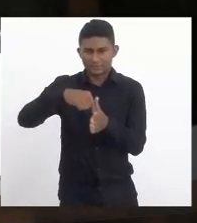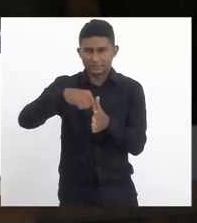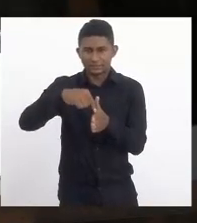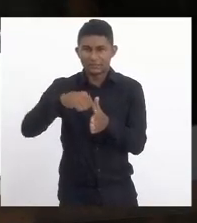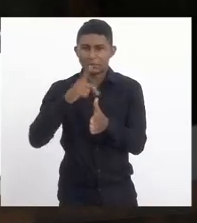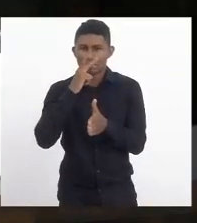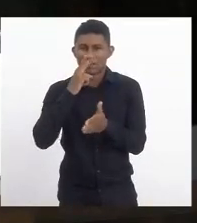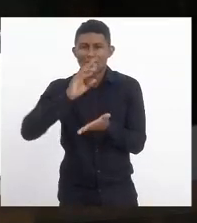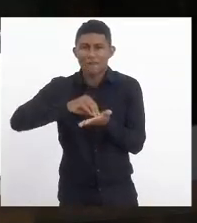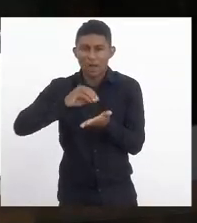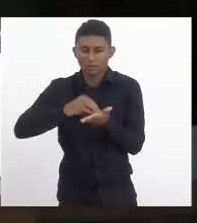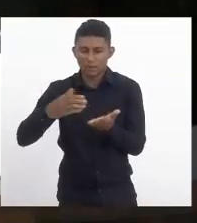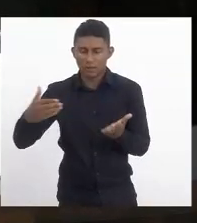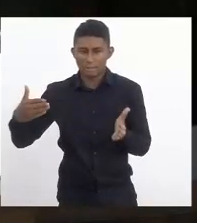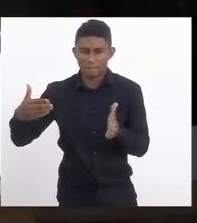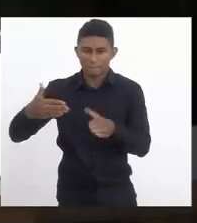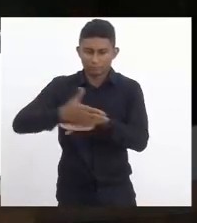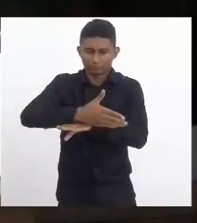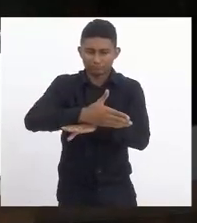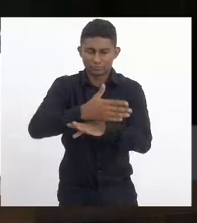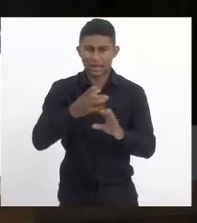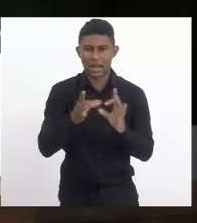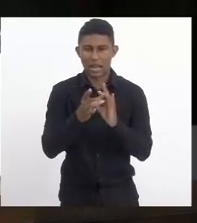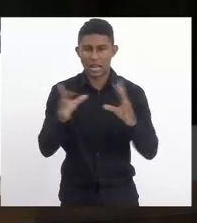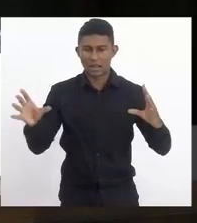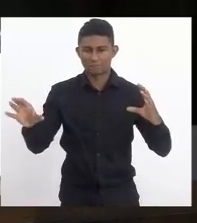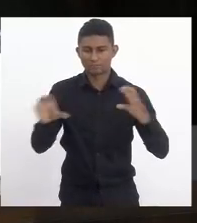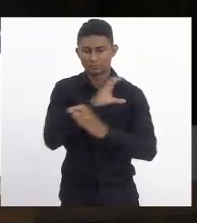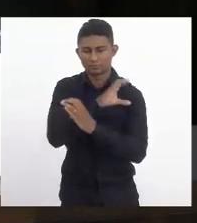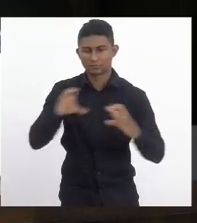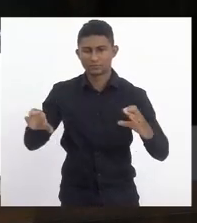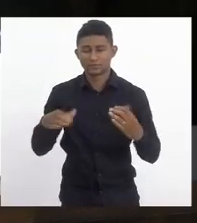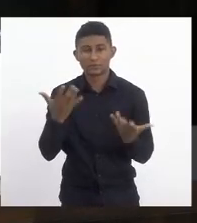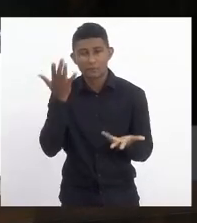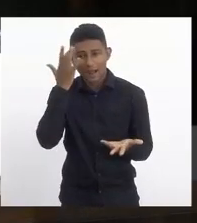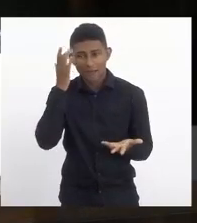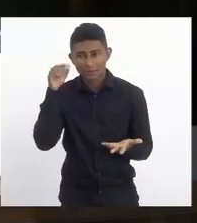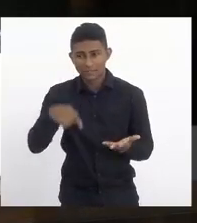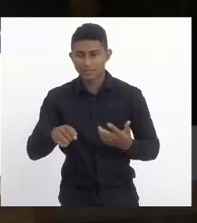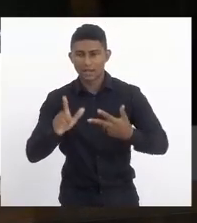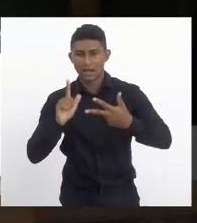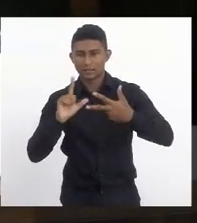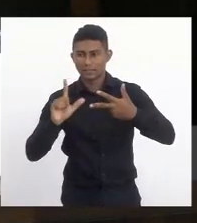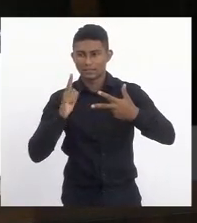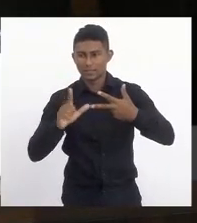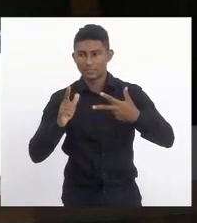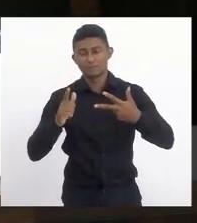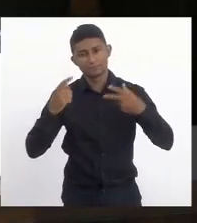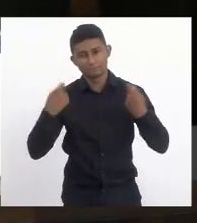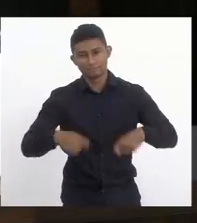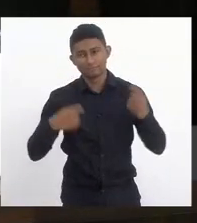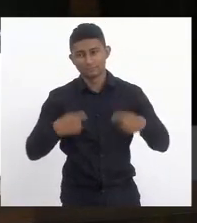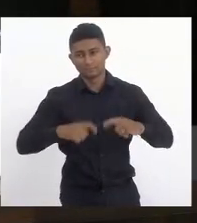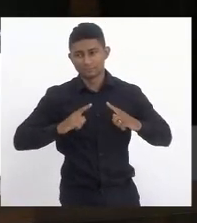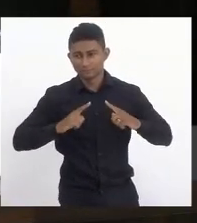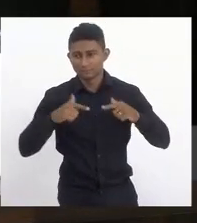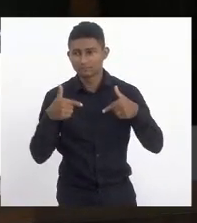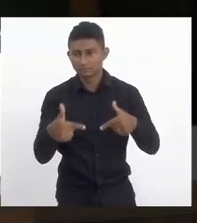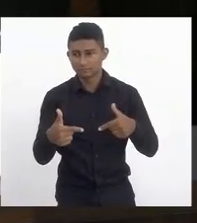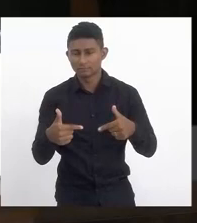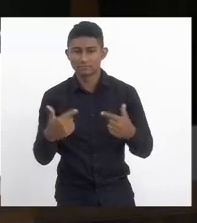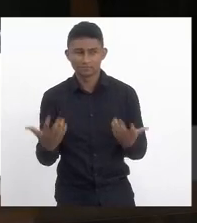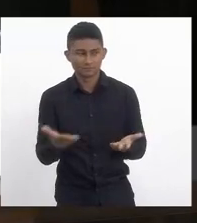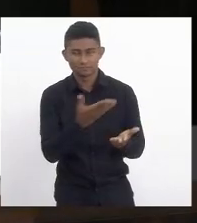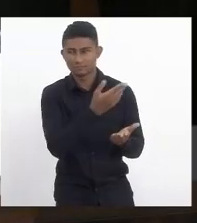acho que esse é o papel do Legislativo, também presidido aqui pelo meu xará, André Siciliano. E